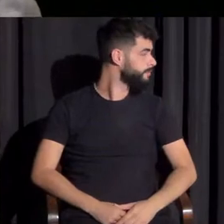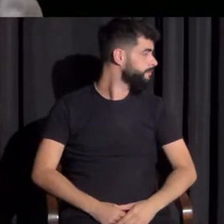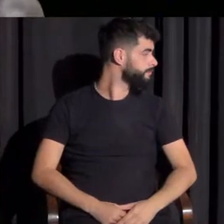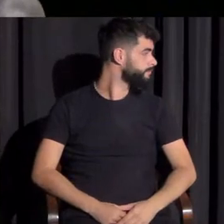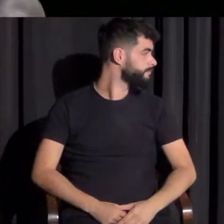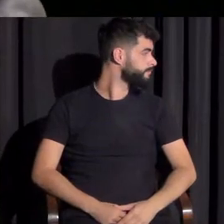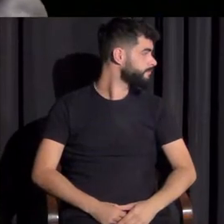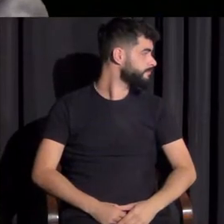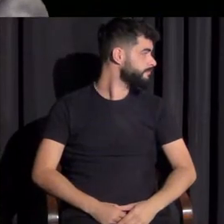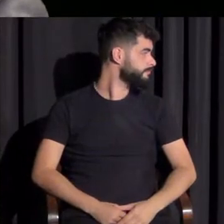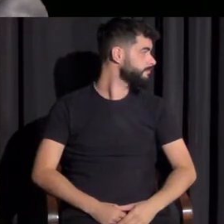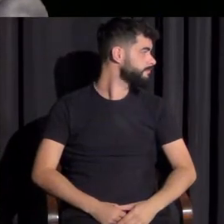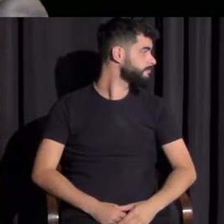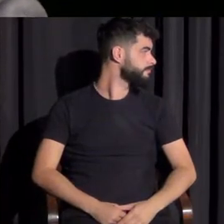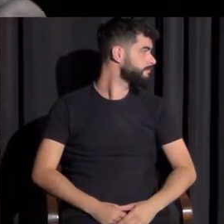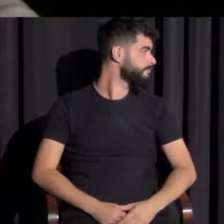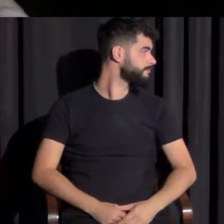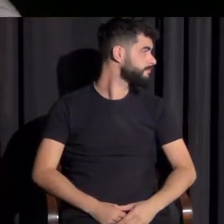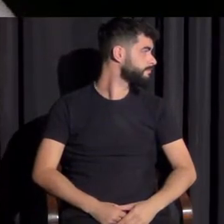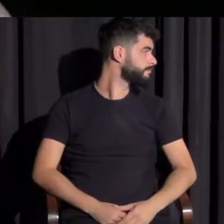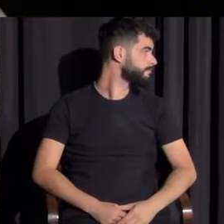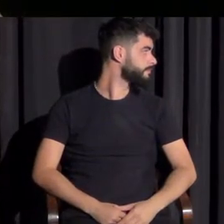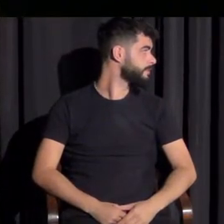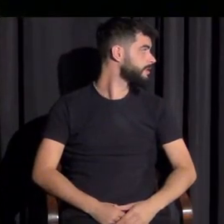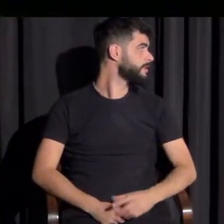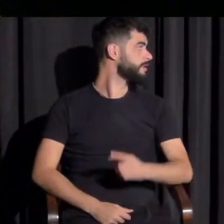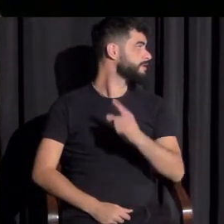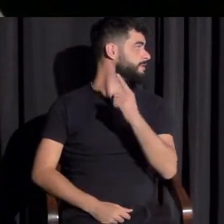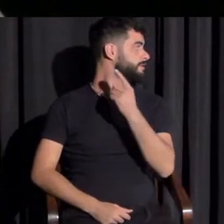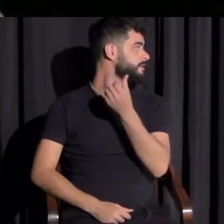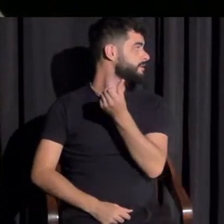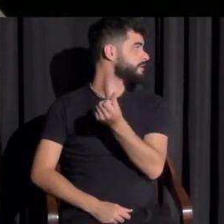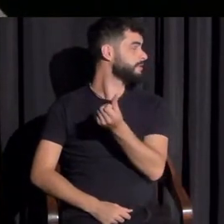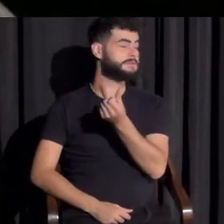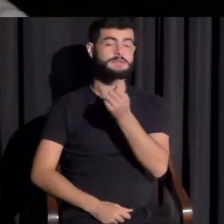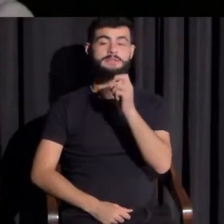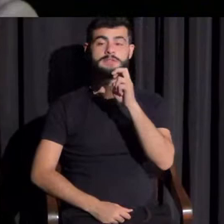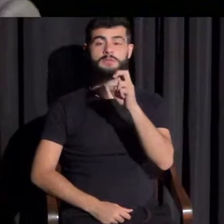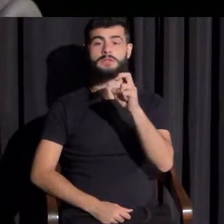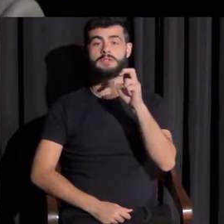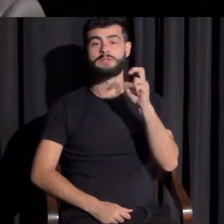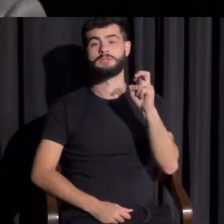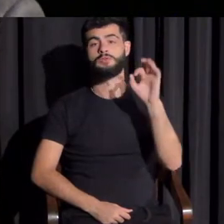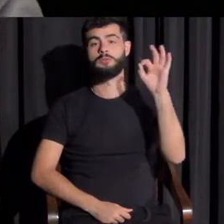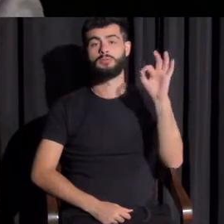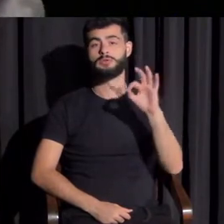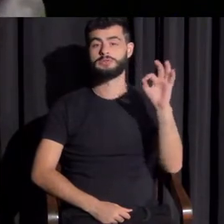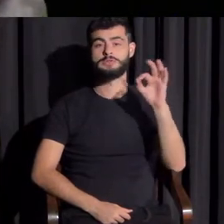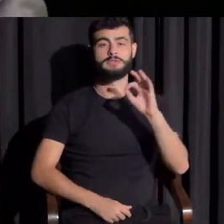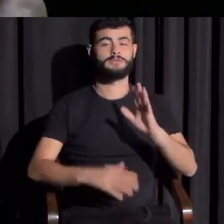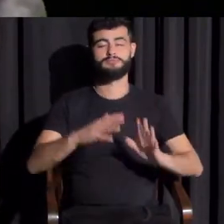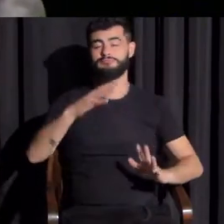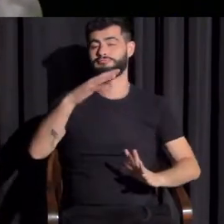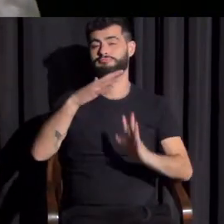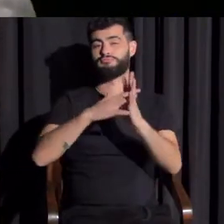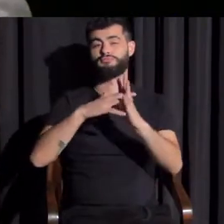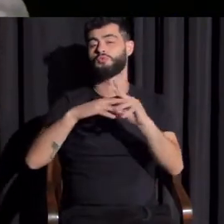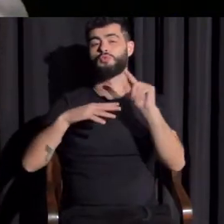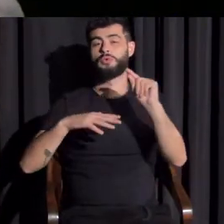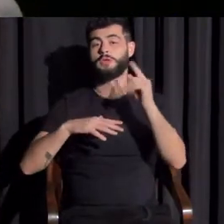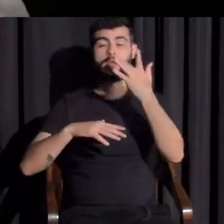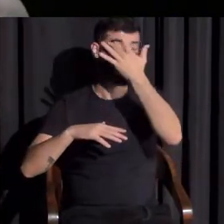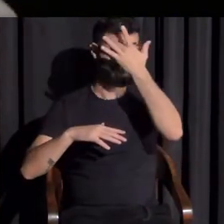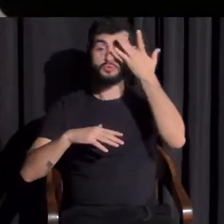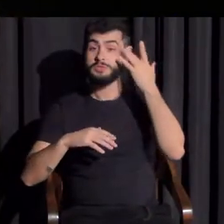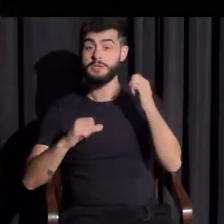Cresceu, né, em mais de 650% o número de famílias ameaçadas de perder moradia